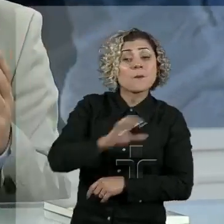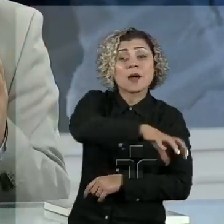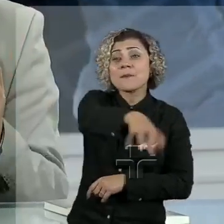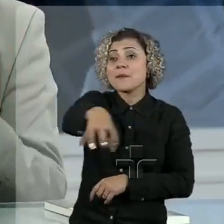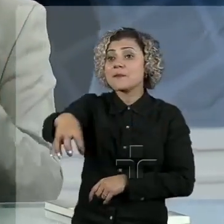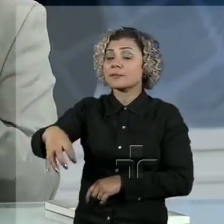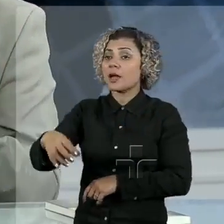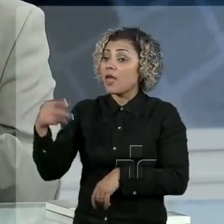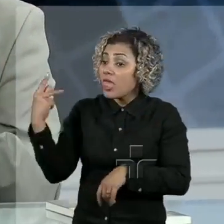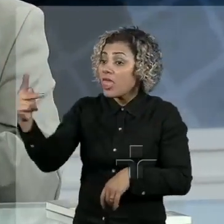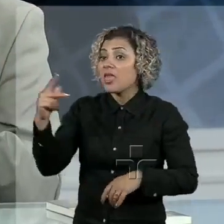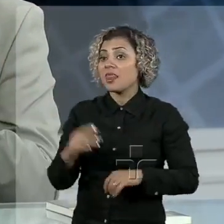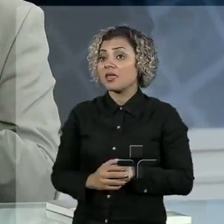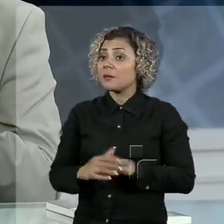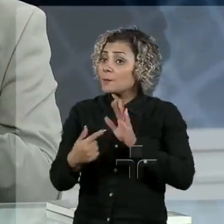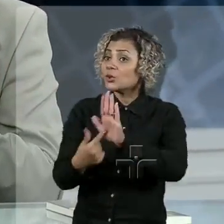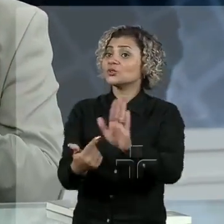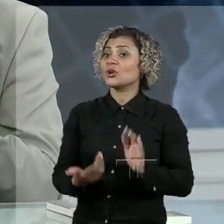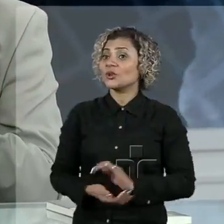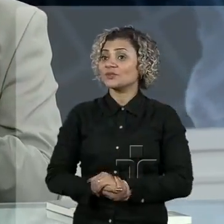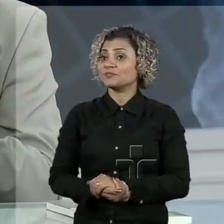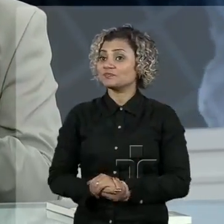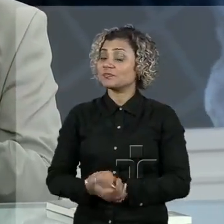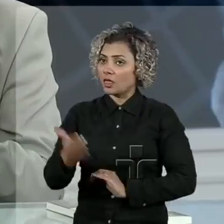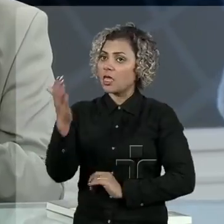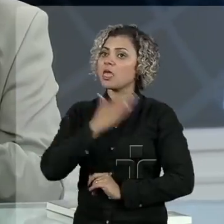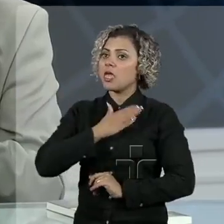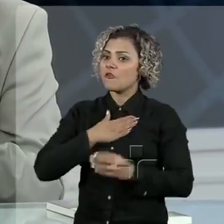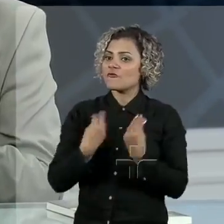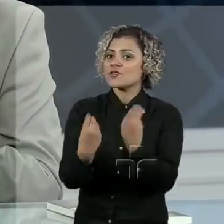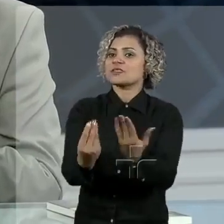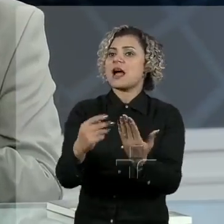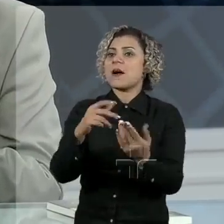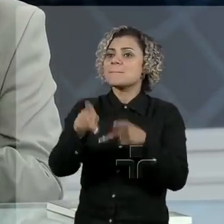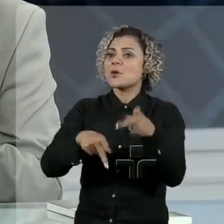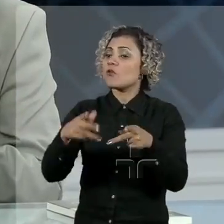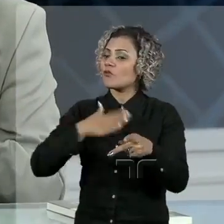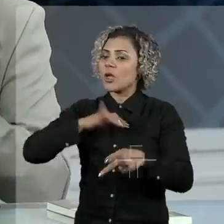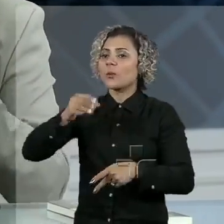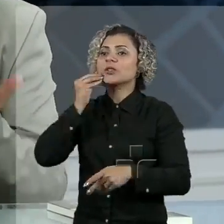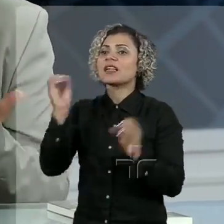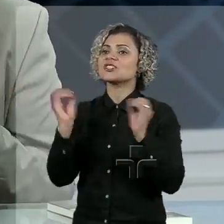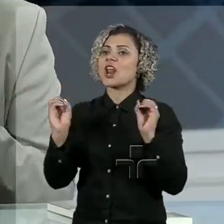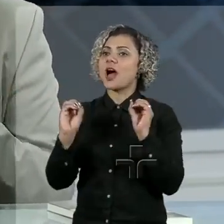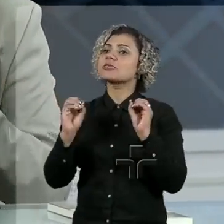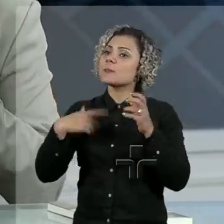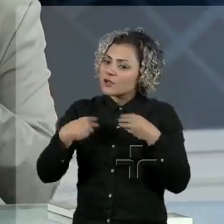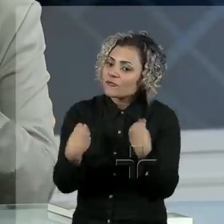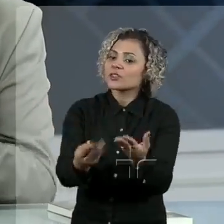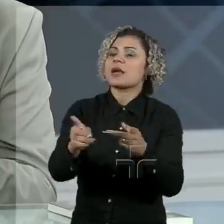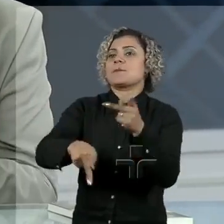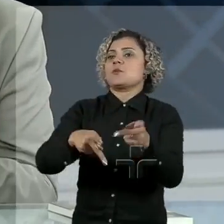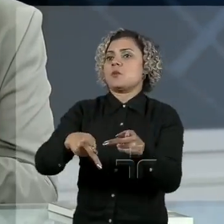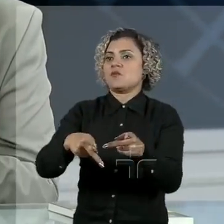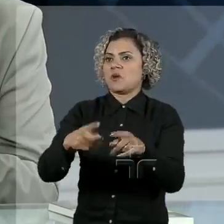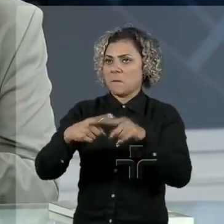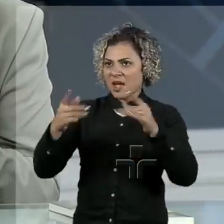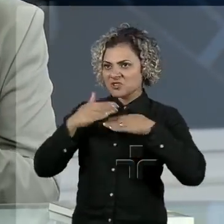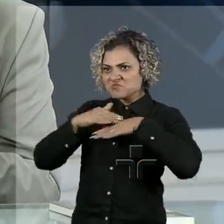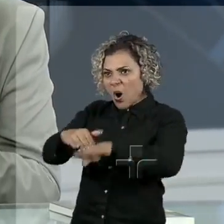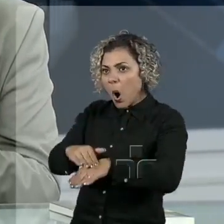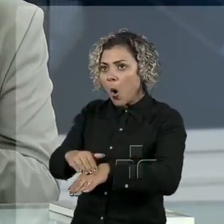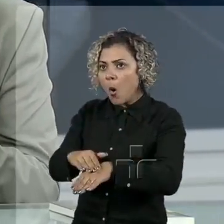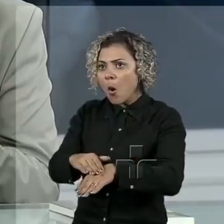Então ele mostrou isso. Ele falou, eu vou dar ao povo brasileiro algo que eu não tive. Agora, uma pessoa não pode agredir